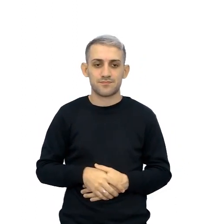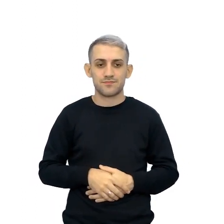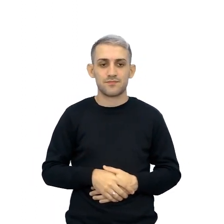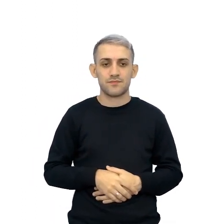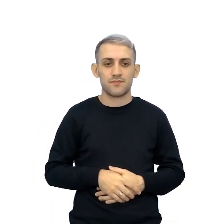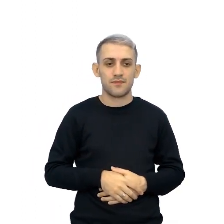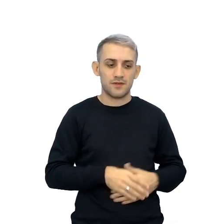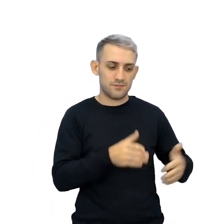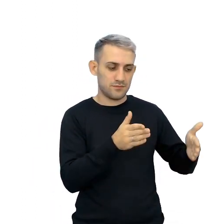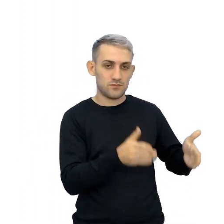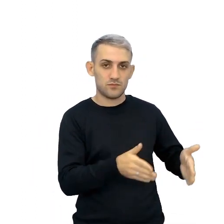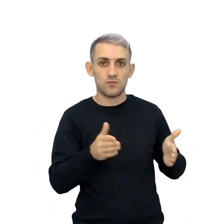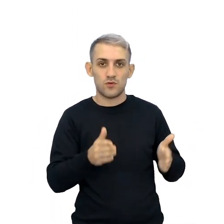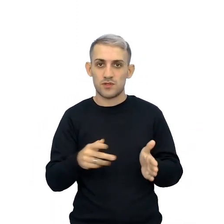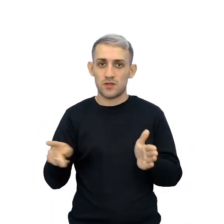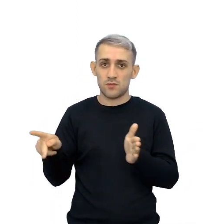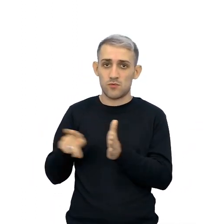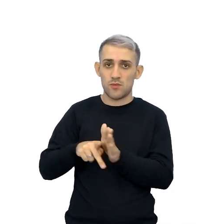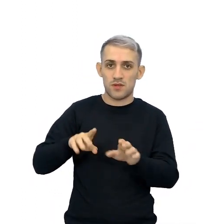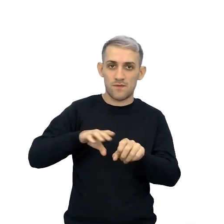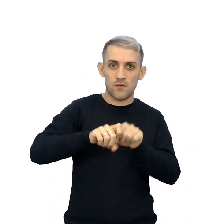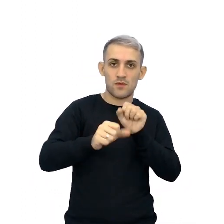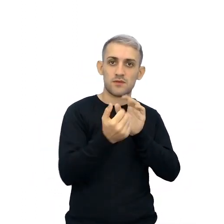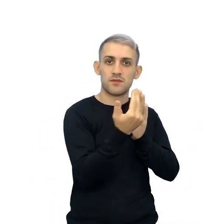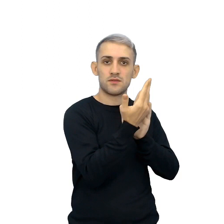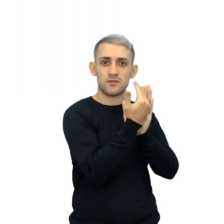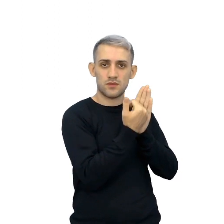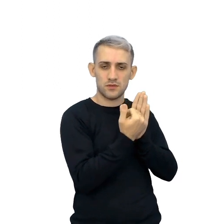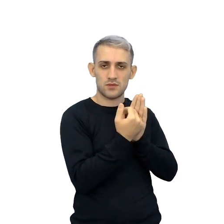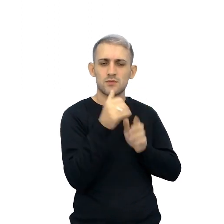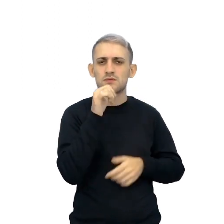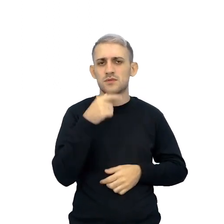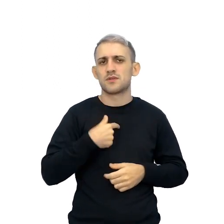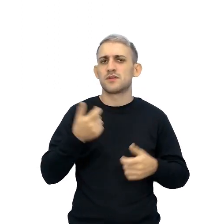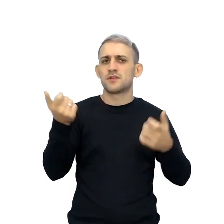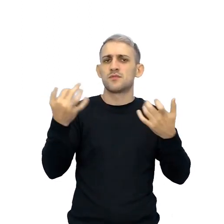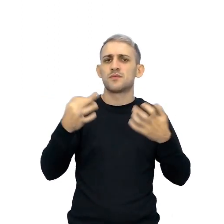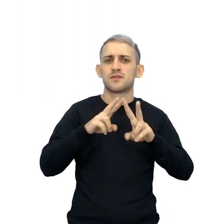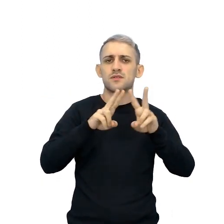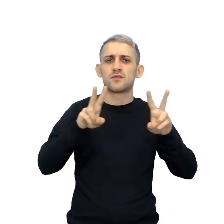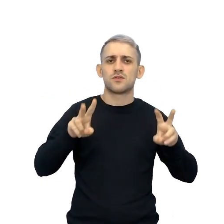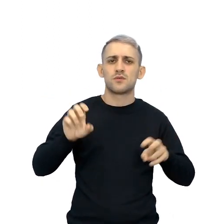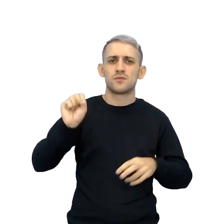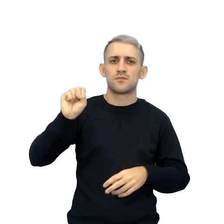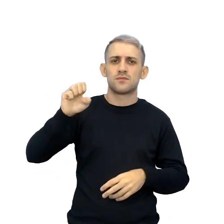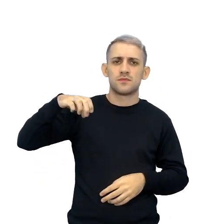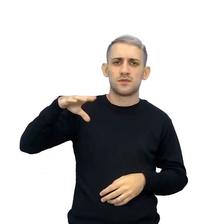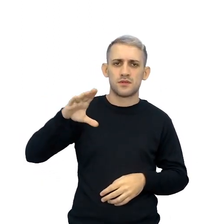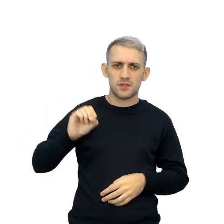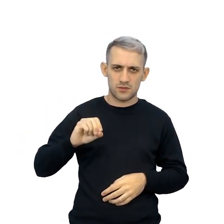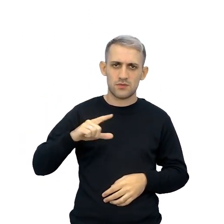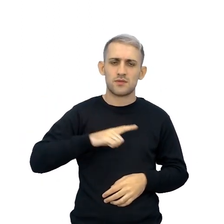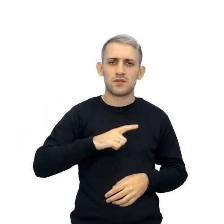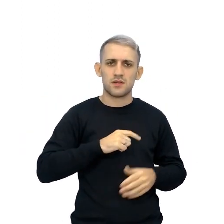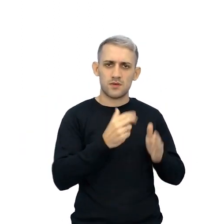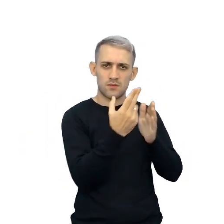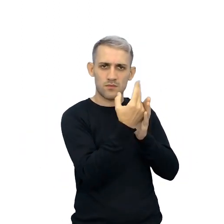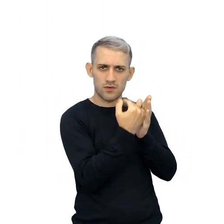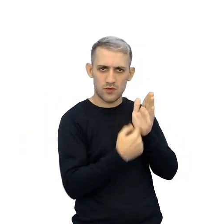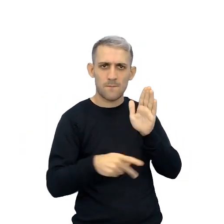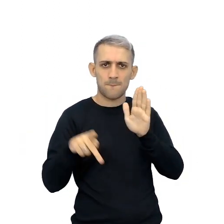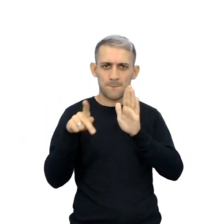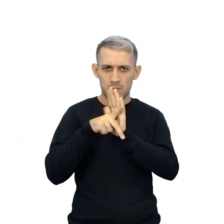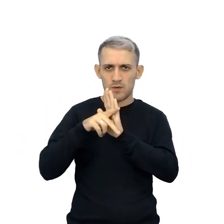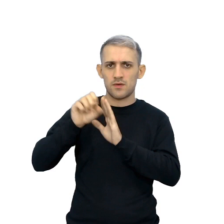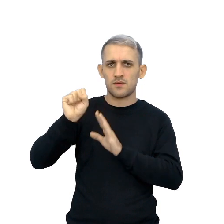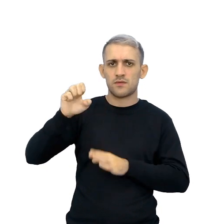um processo da formação da imagem mental. Quando eu falo de seno, eu já tenho uma figura lá dos senos,